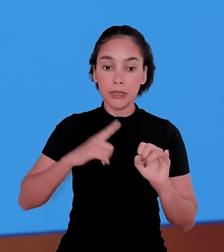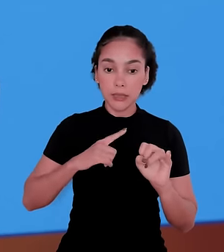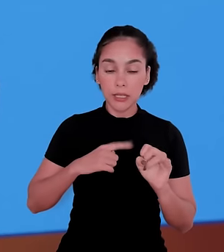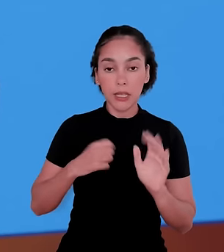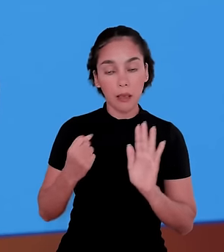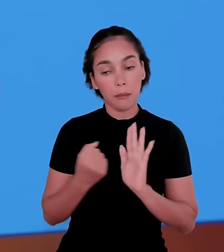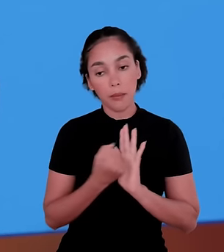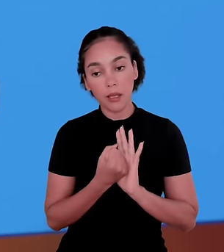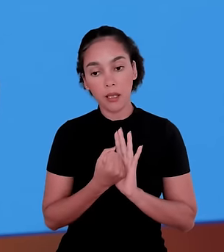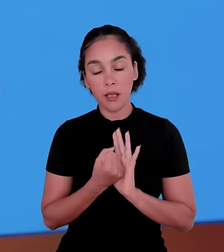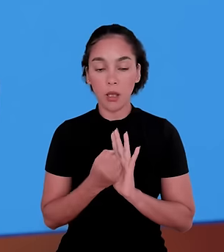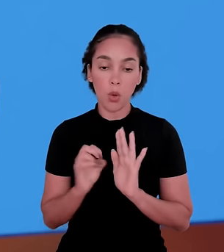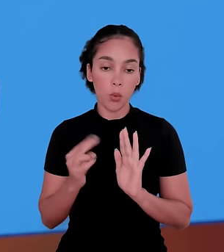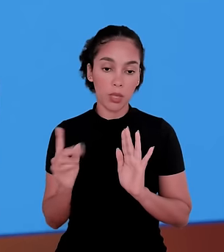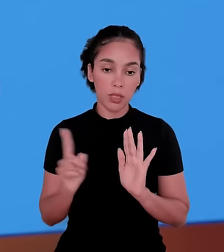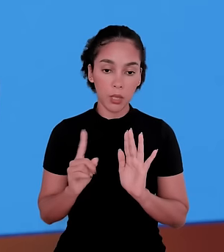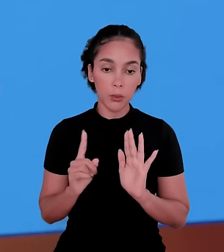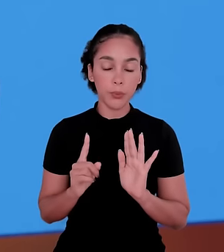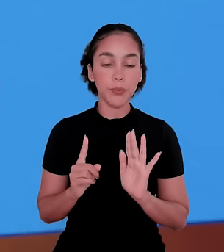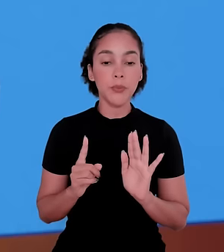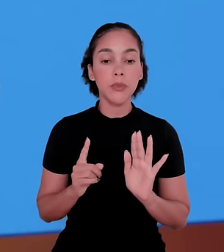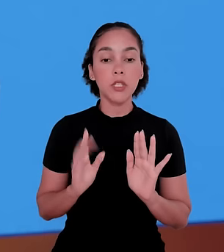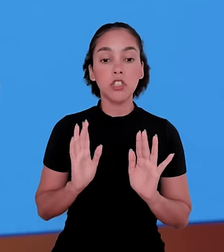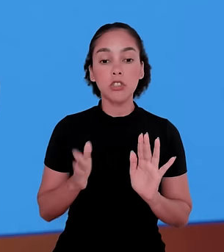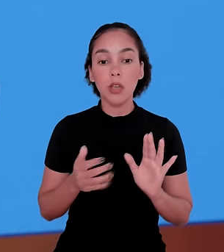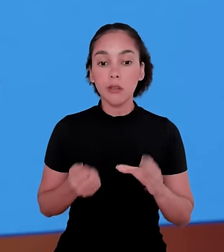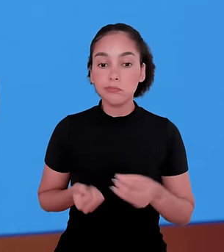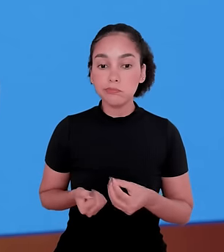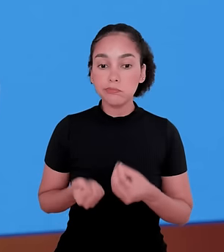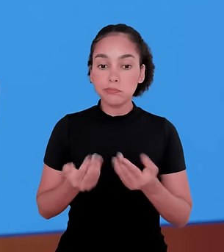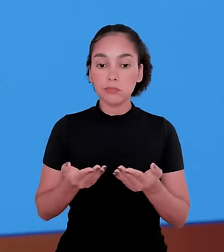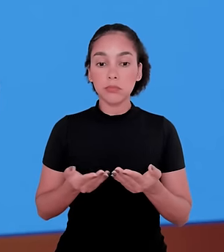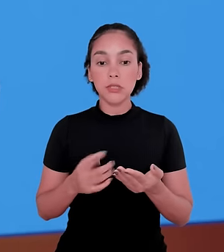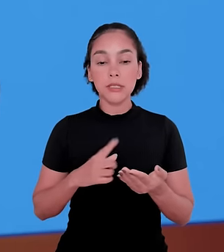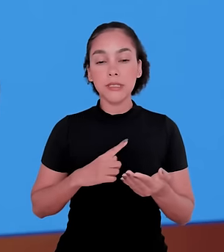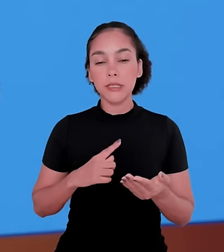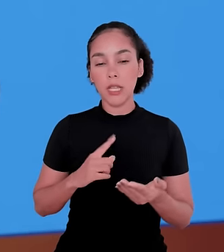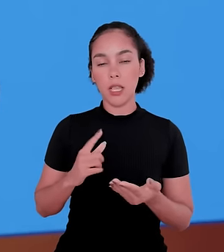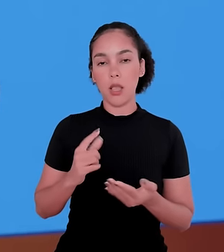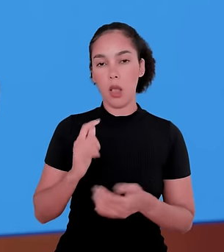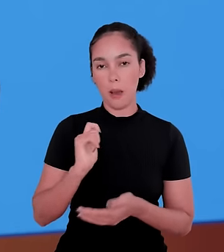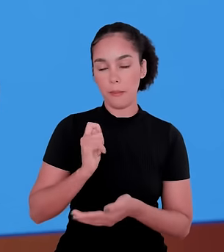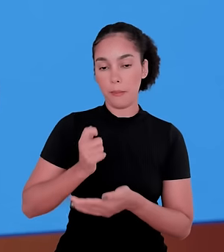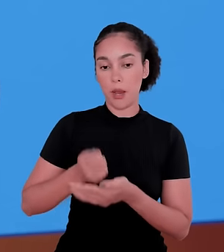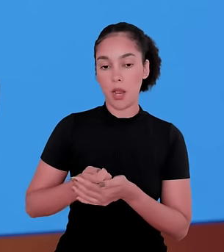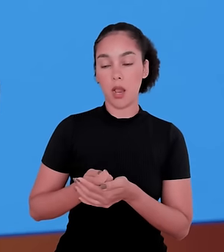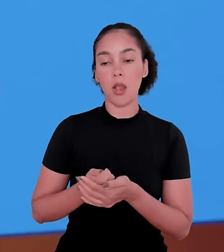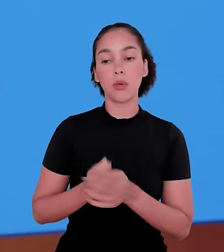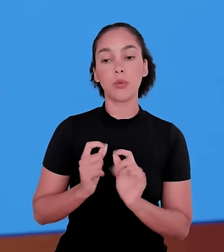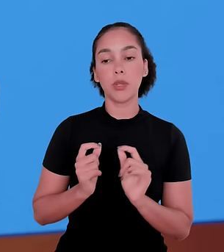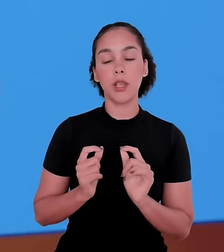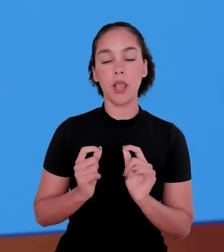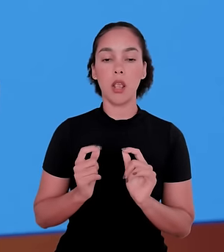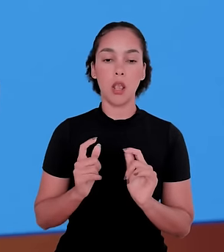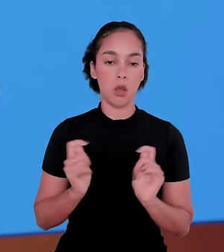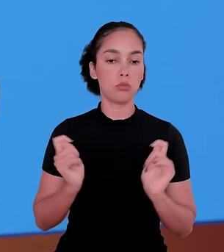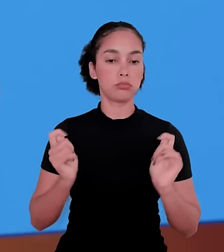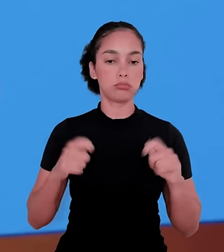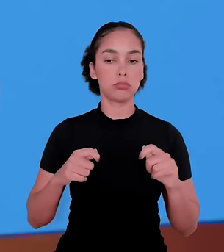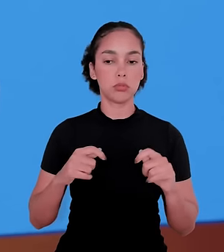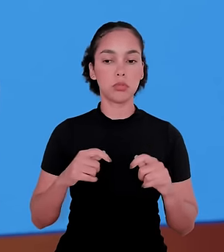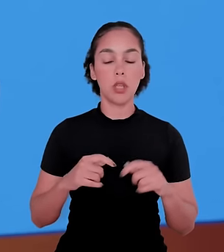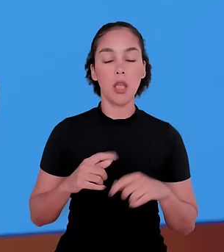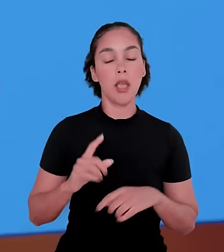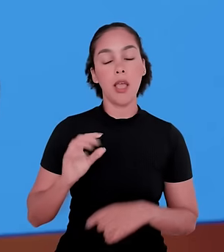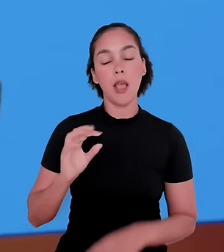naquele segmento que você quer e uma vez concedida você tem mais uma taxa que é a taxa de concessão e